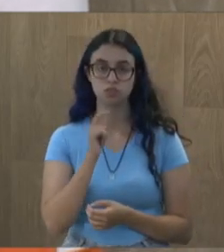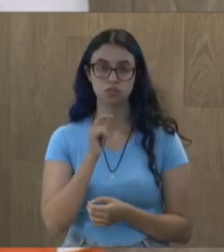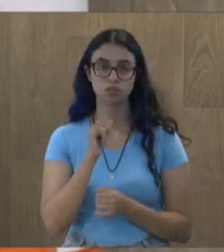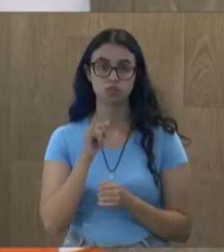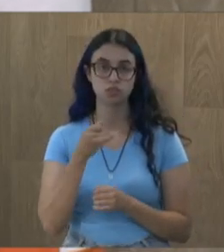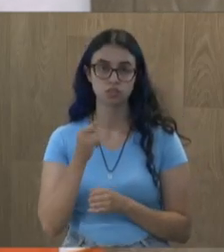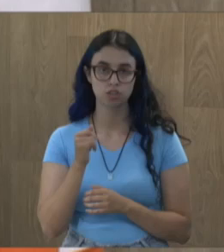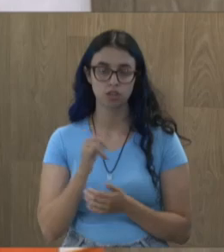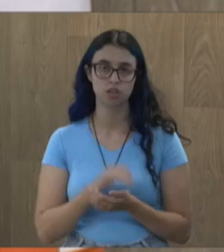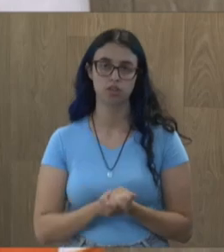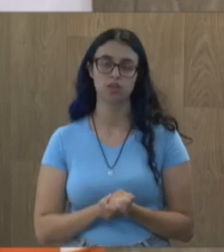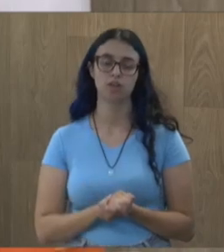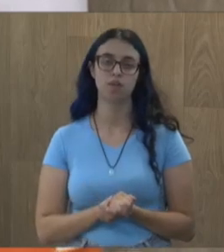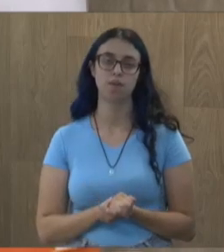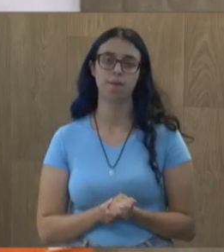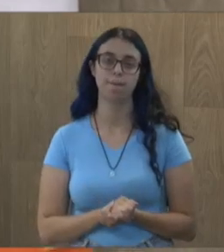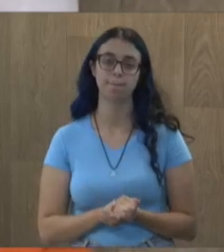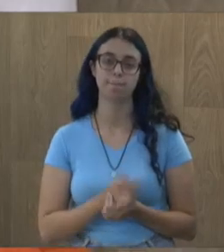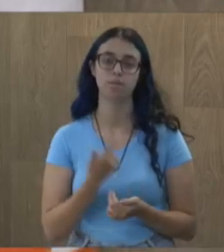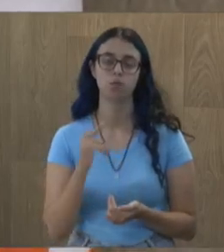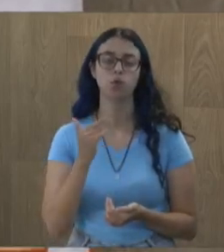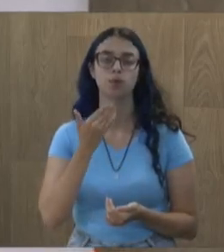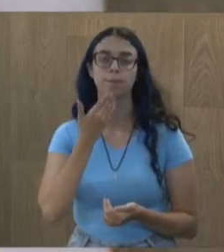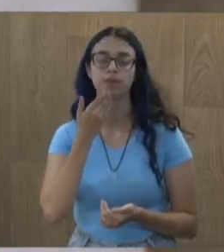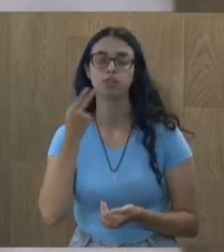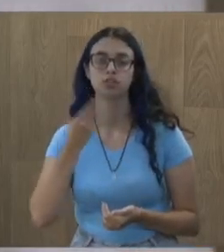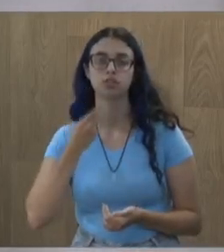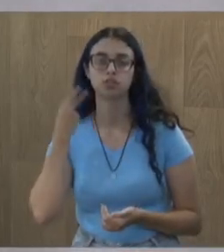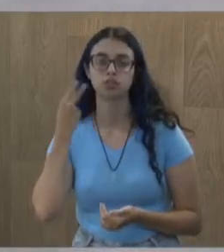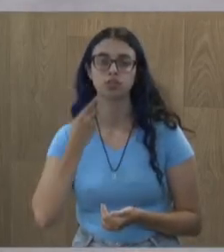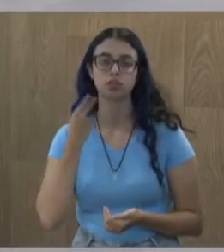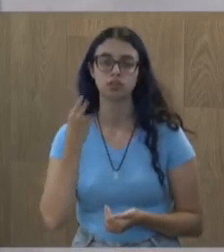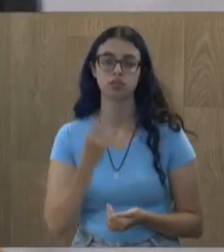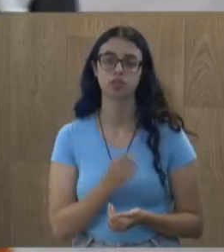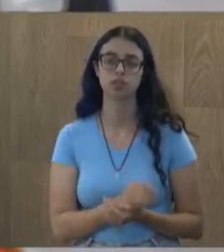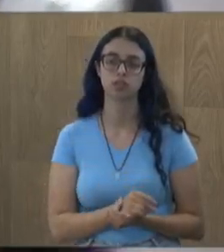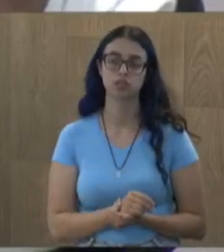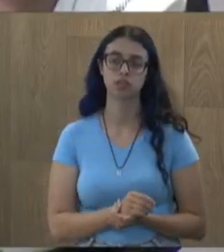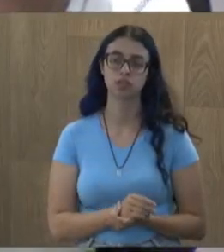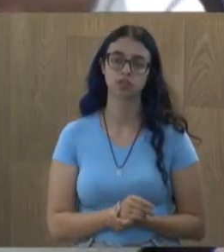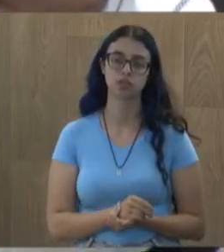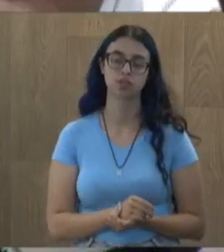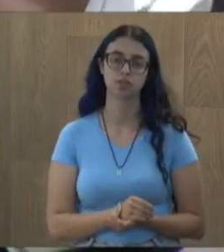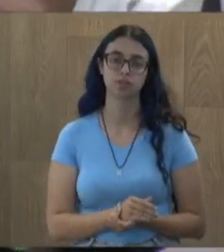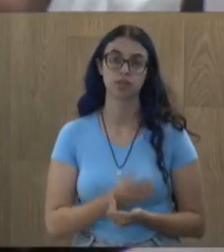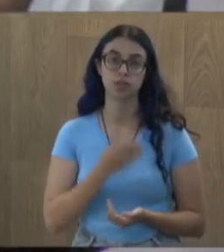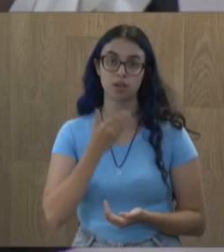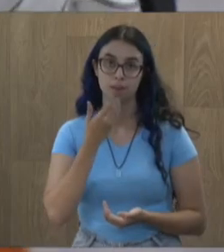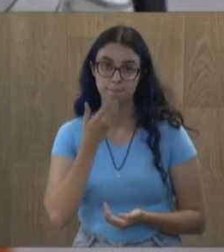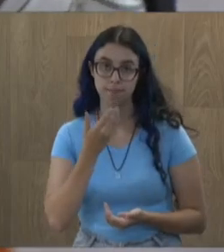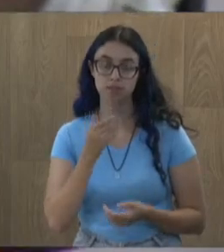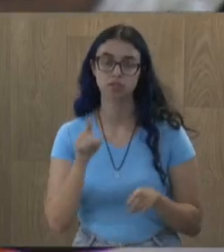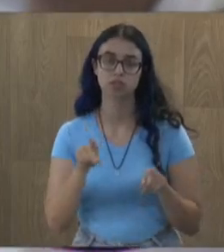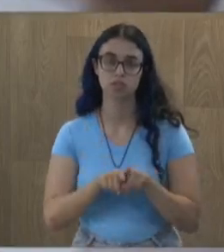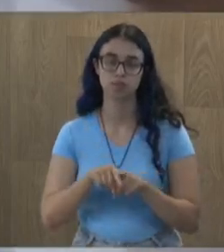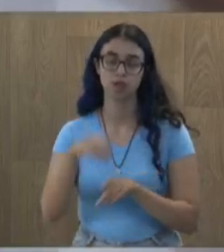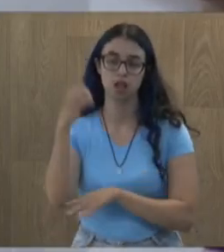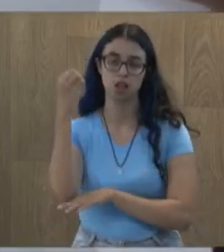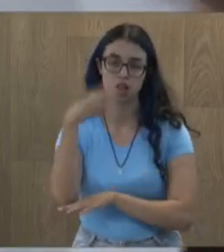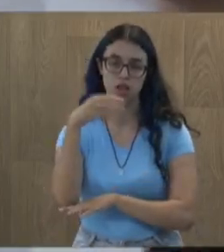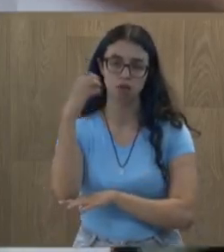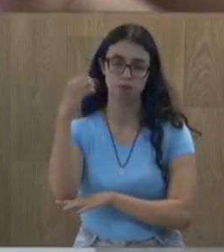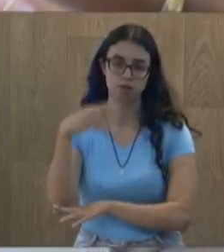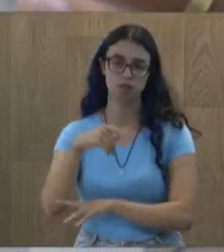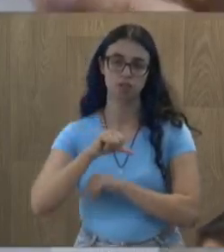vereador. Solicitação de pavimentação, de limpeza, trocas de lâmpadas também. Quero mandar um abraço aqui